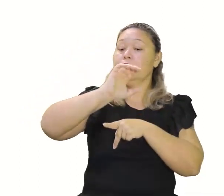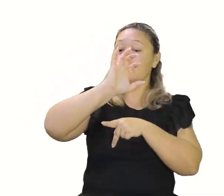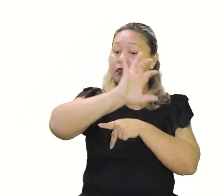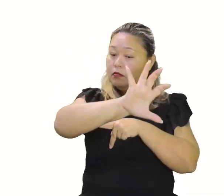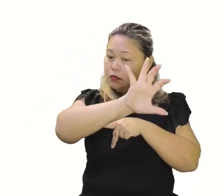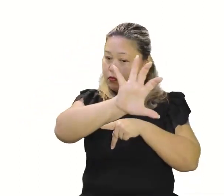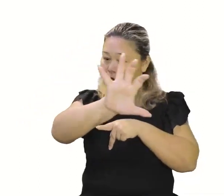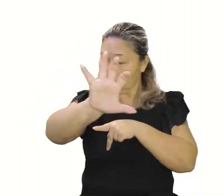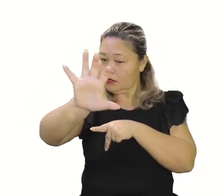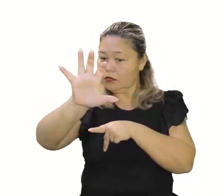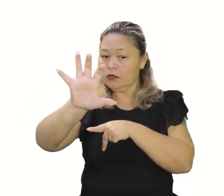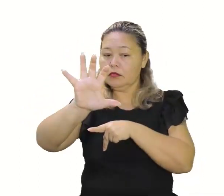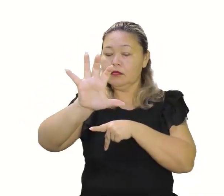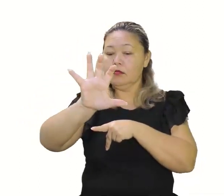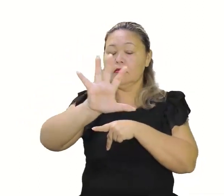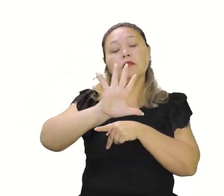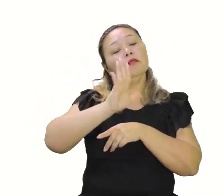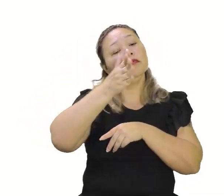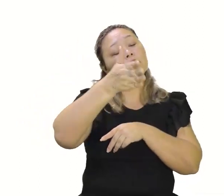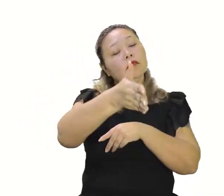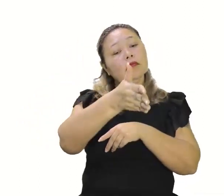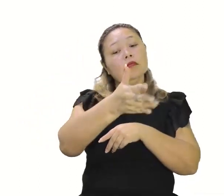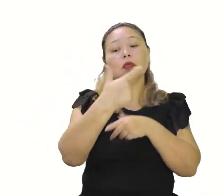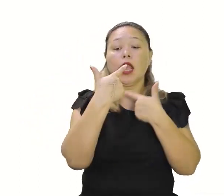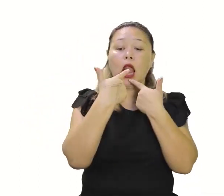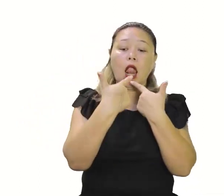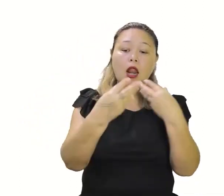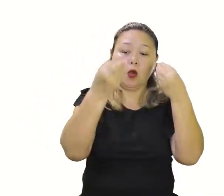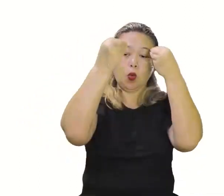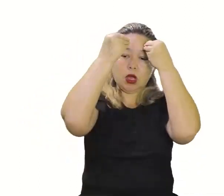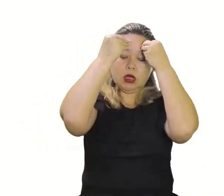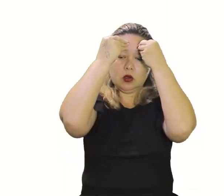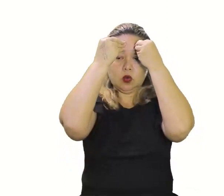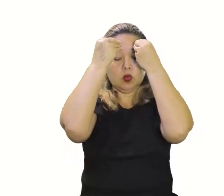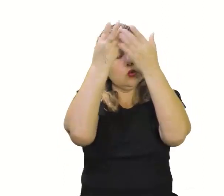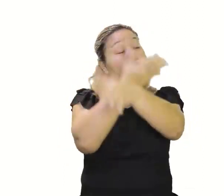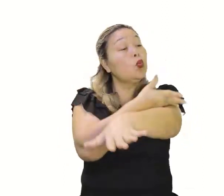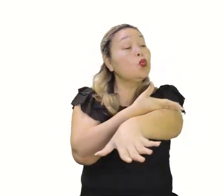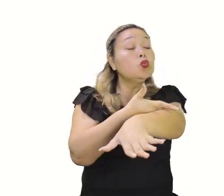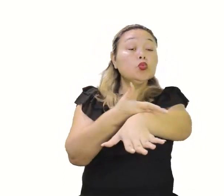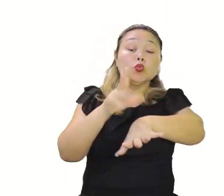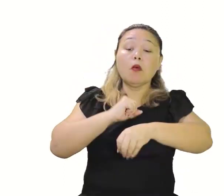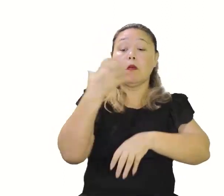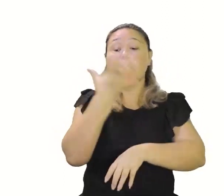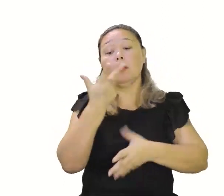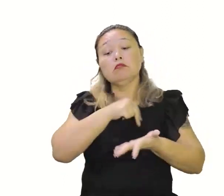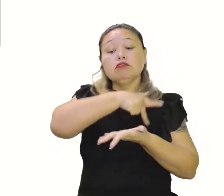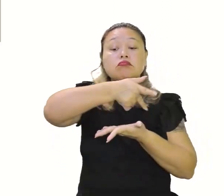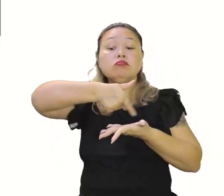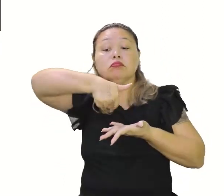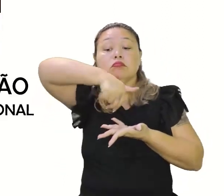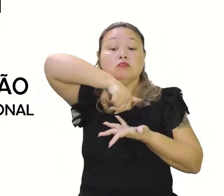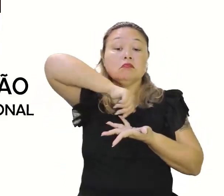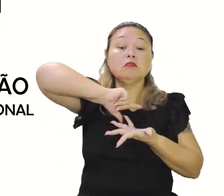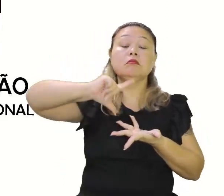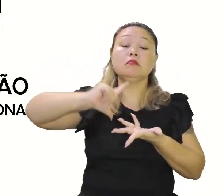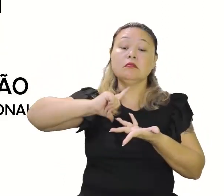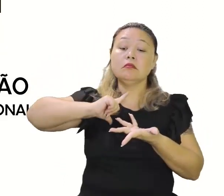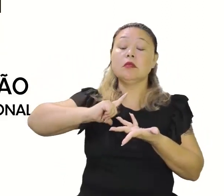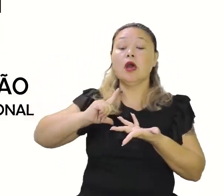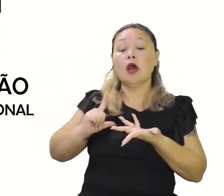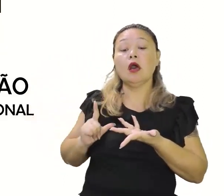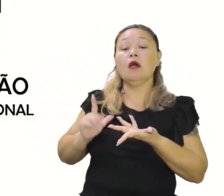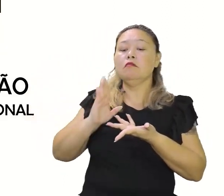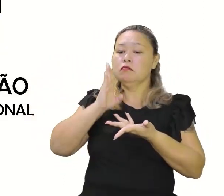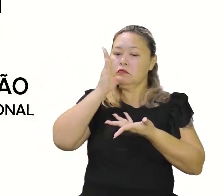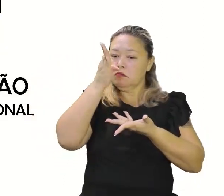né, na parte de linguagem, na parte de costumes, música, dança, enfim, e também tem a parte